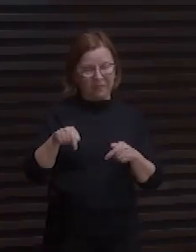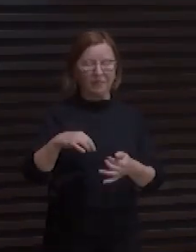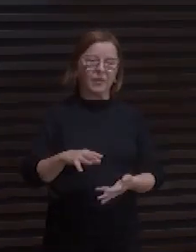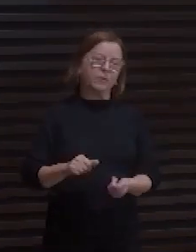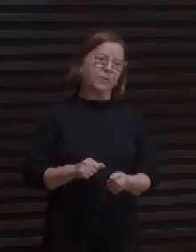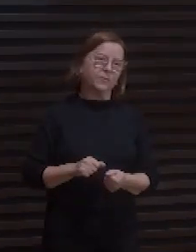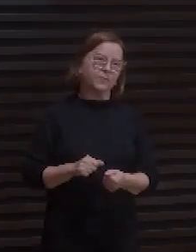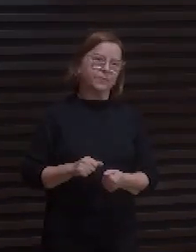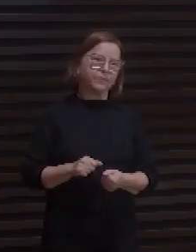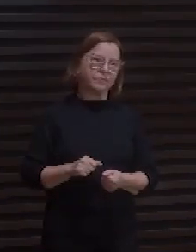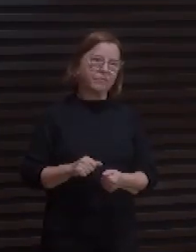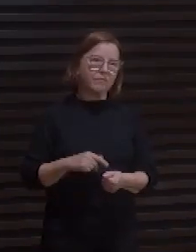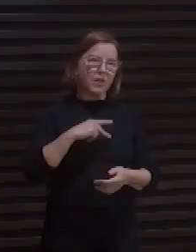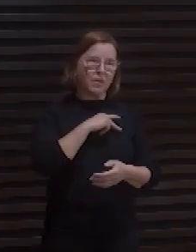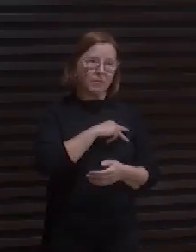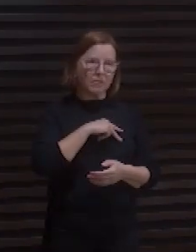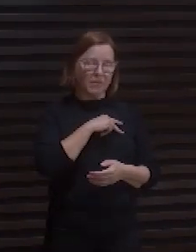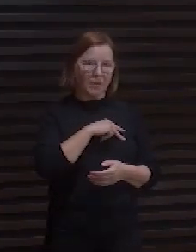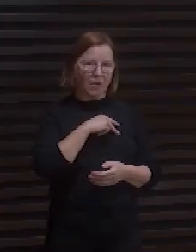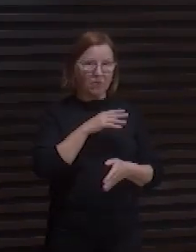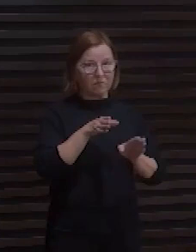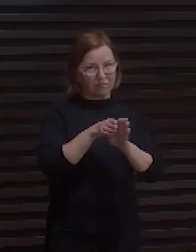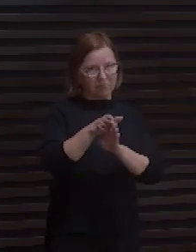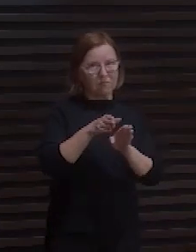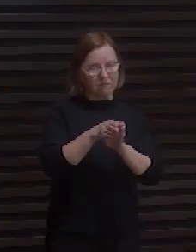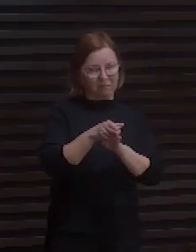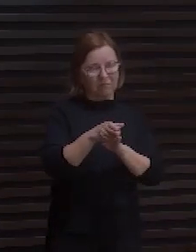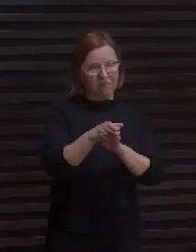Ele está fazendo esta exortação.